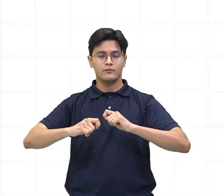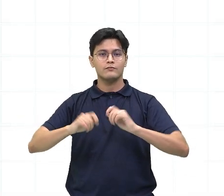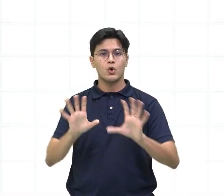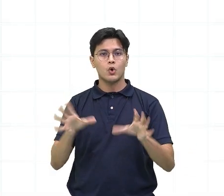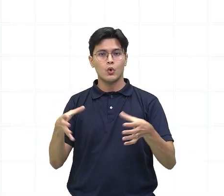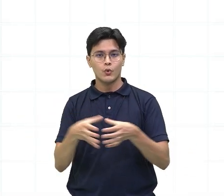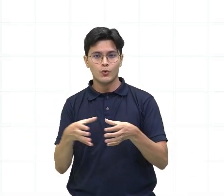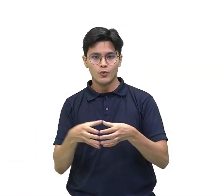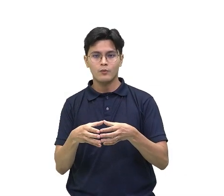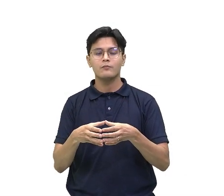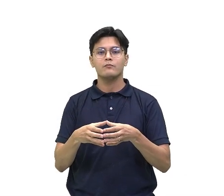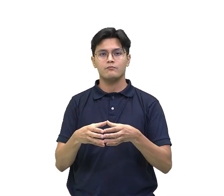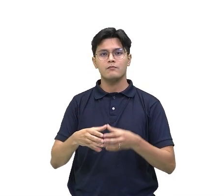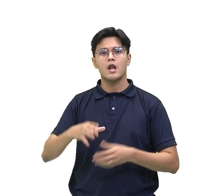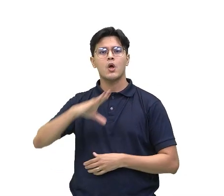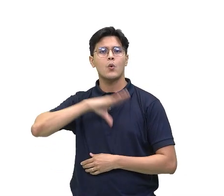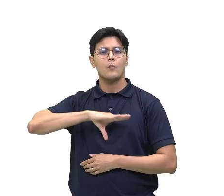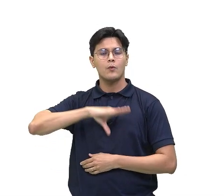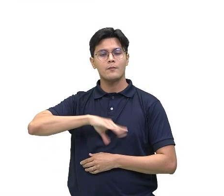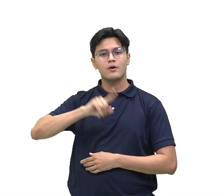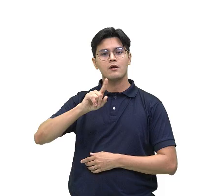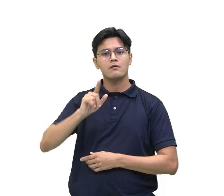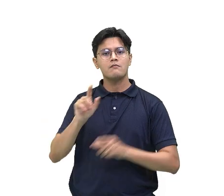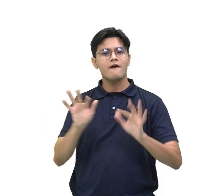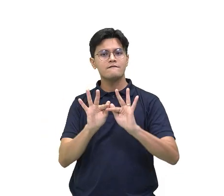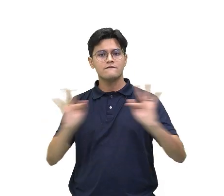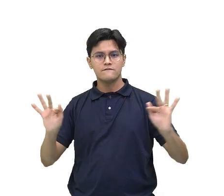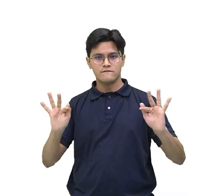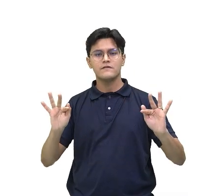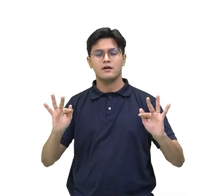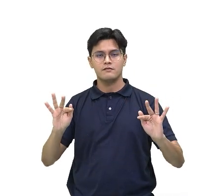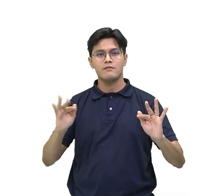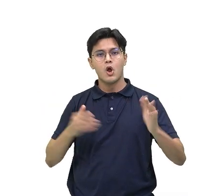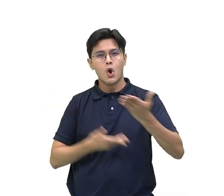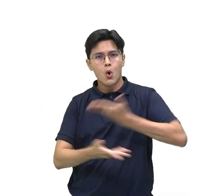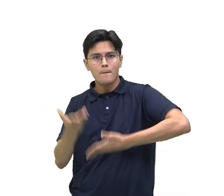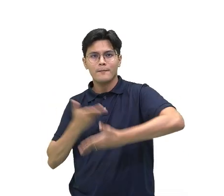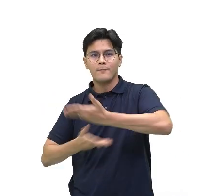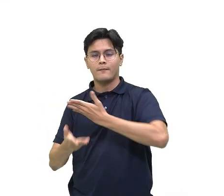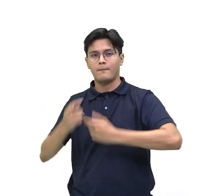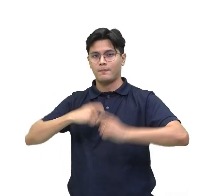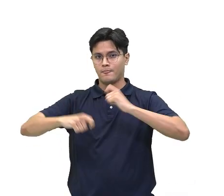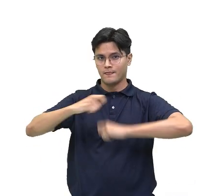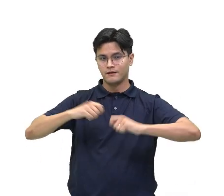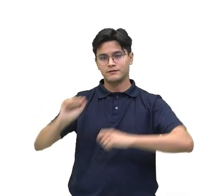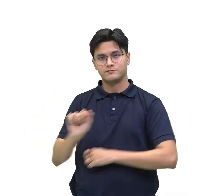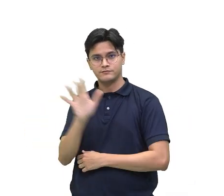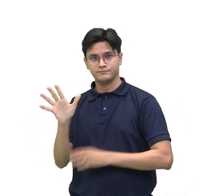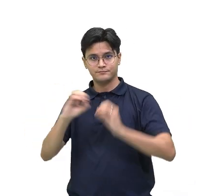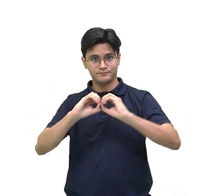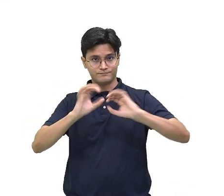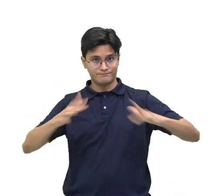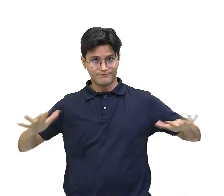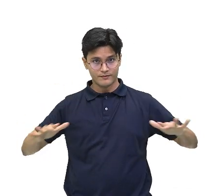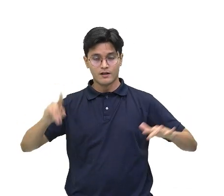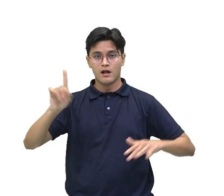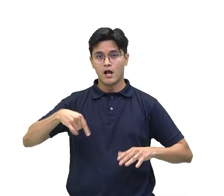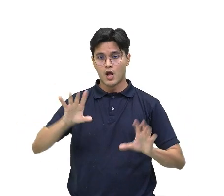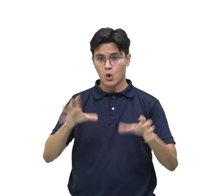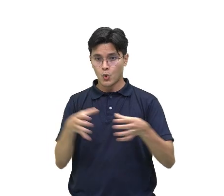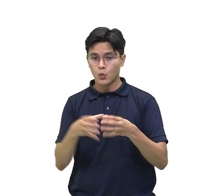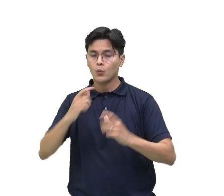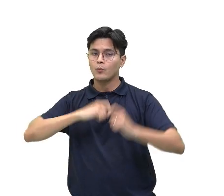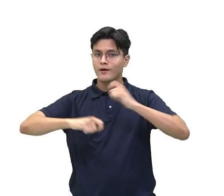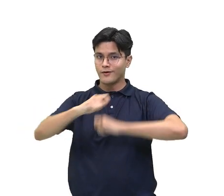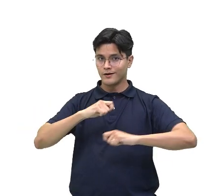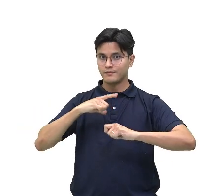em português vai ser a Cooperação Econômica Ásia-Pacífico, é esse fórum econômico que acaba sendo formado por 21